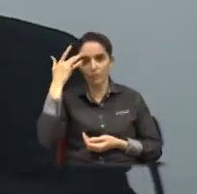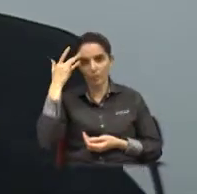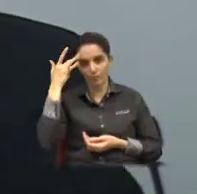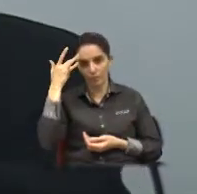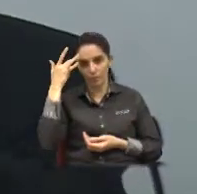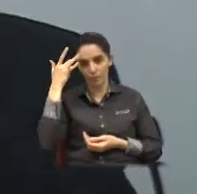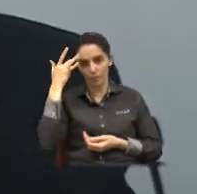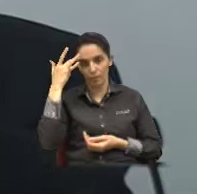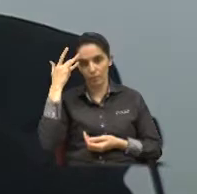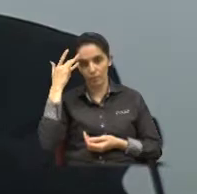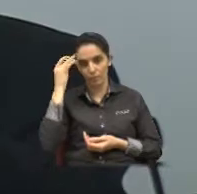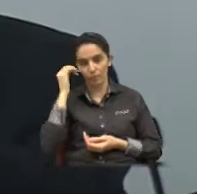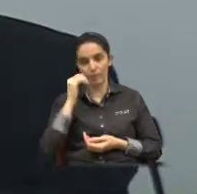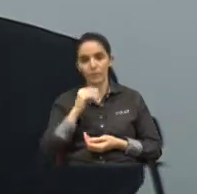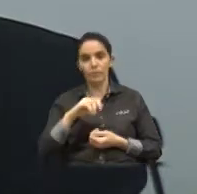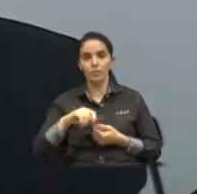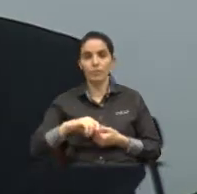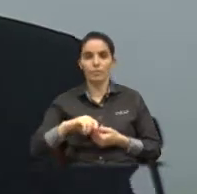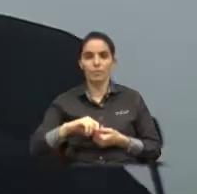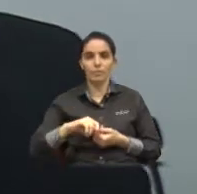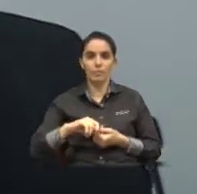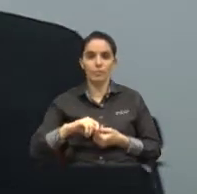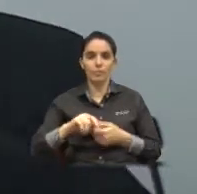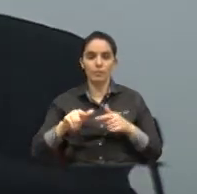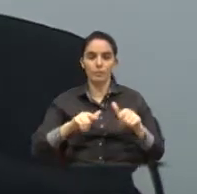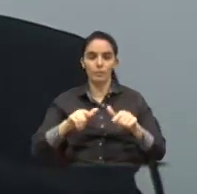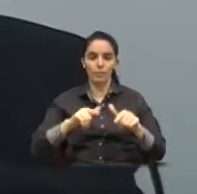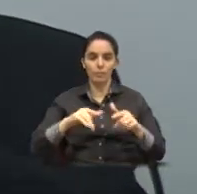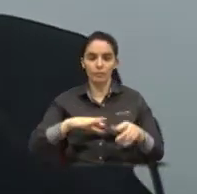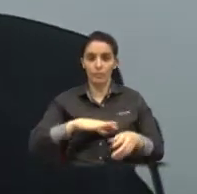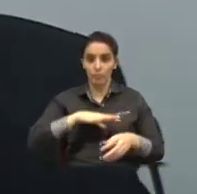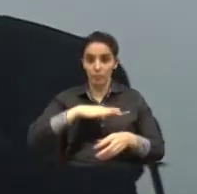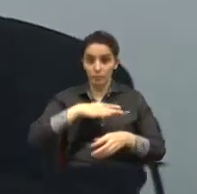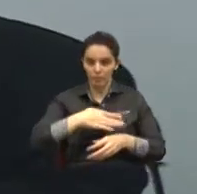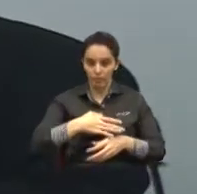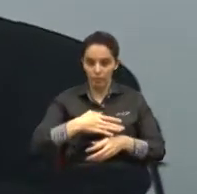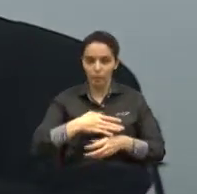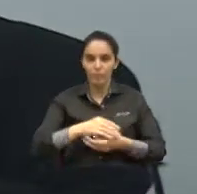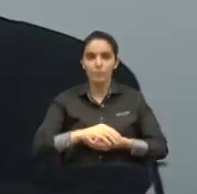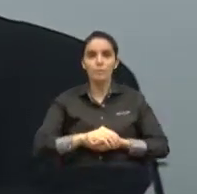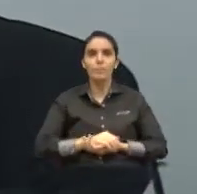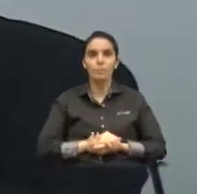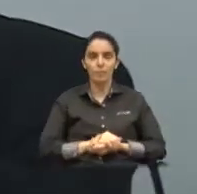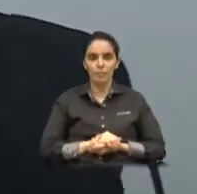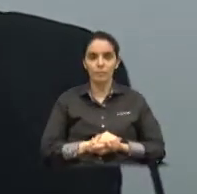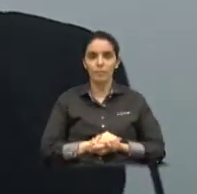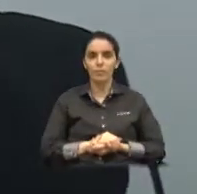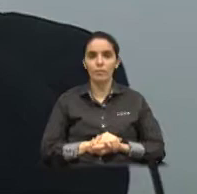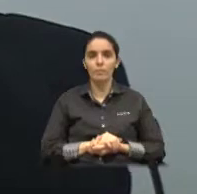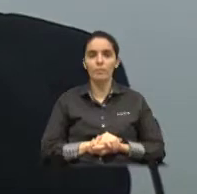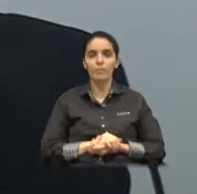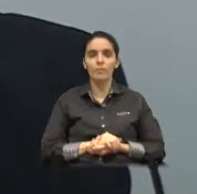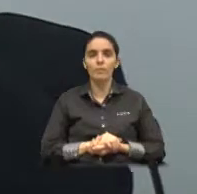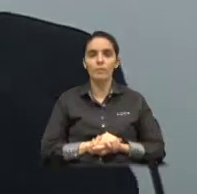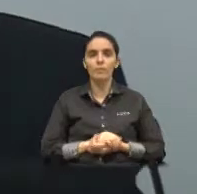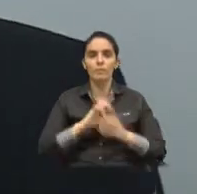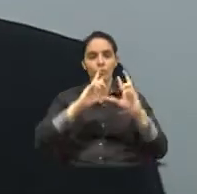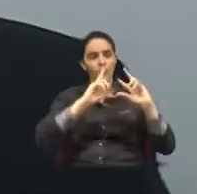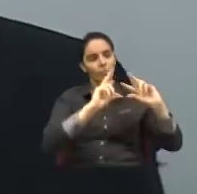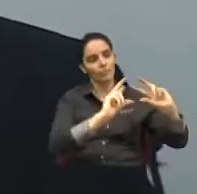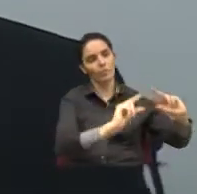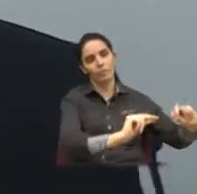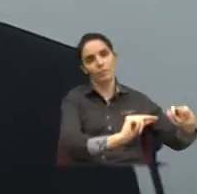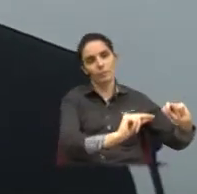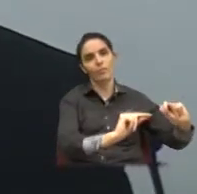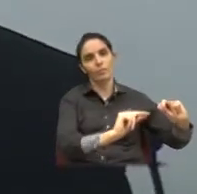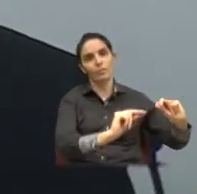que fazem esse ato de bravura e que realmente merecem nossa consideração e merecem o reconhecimento